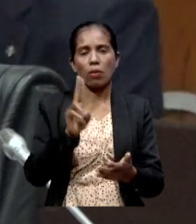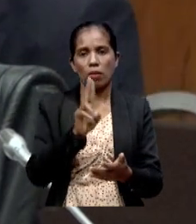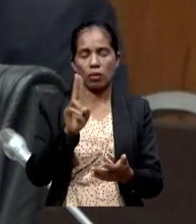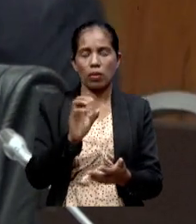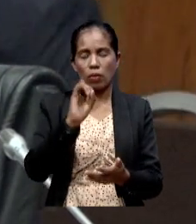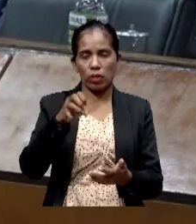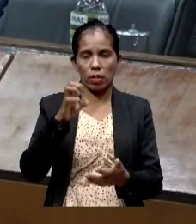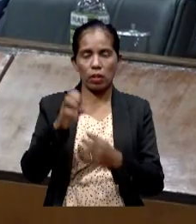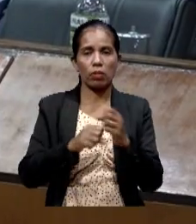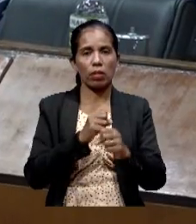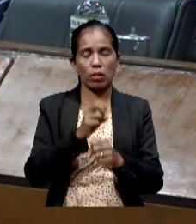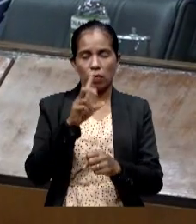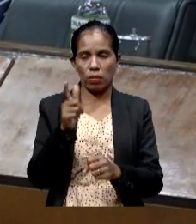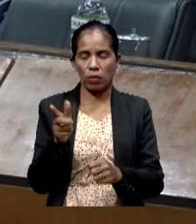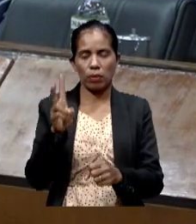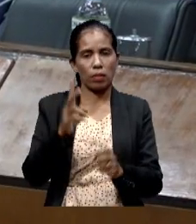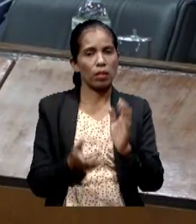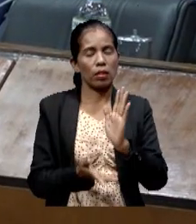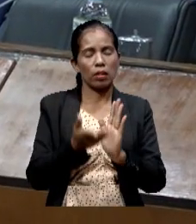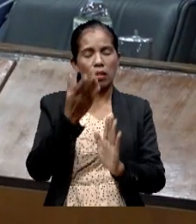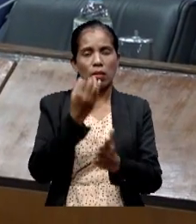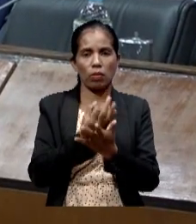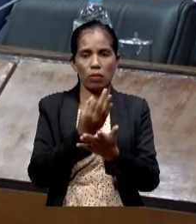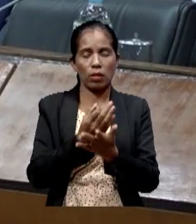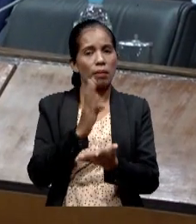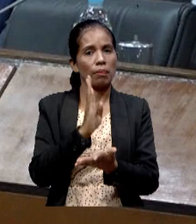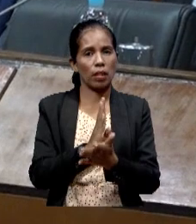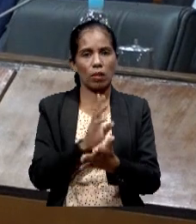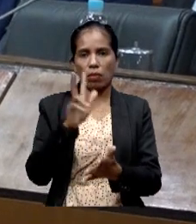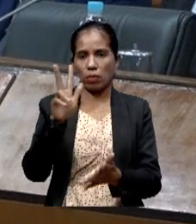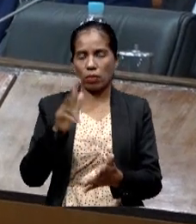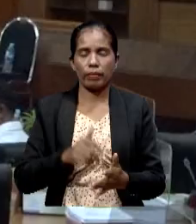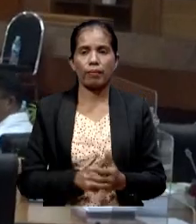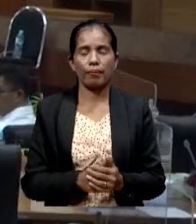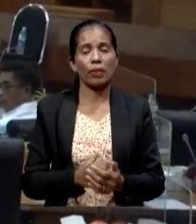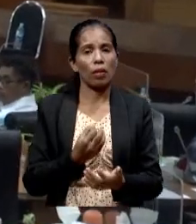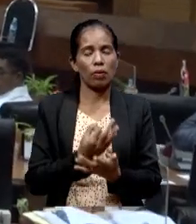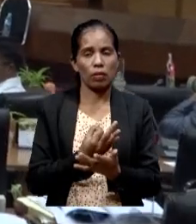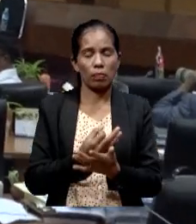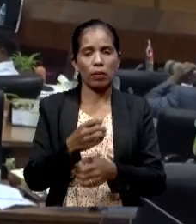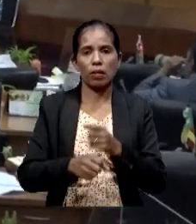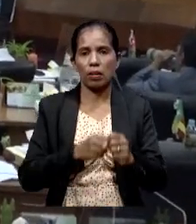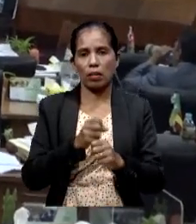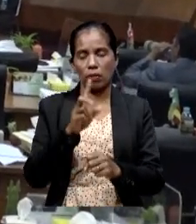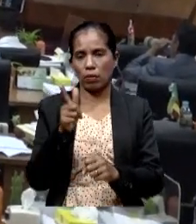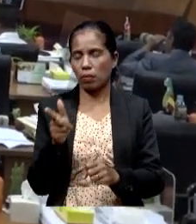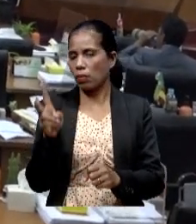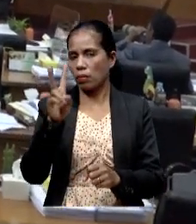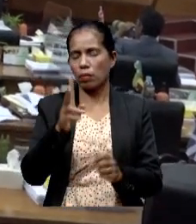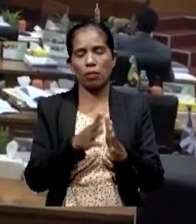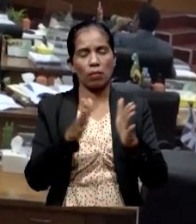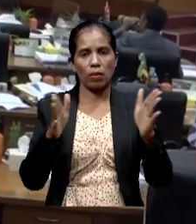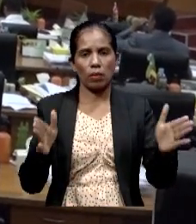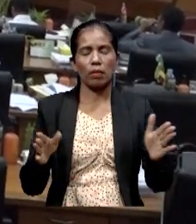rua nulu resin rua sa eto dolar americano bilion tolu resin. Orsamento tinang ring rua rua nulu resin rua ne bot liu